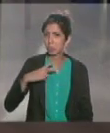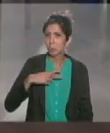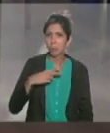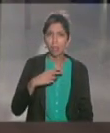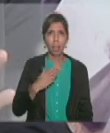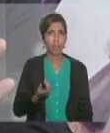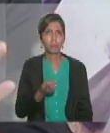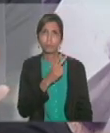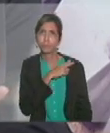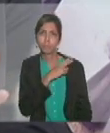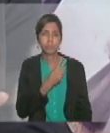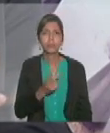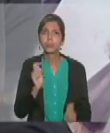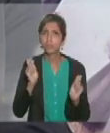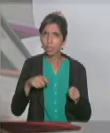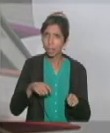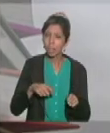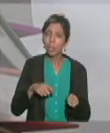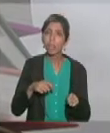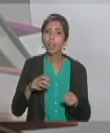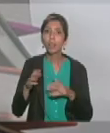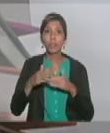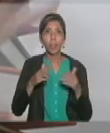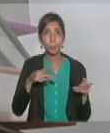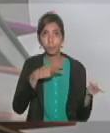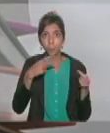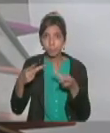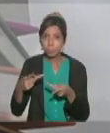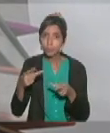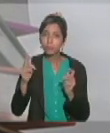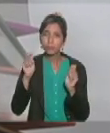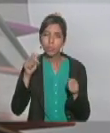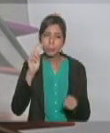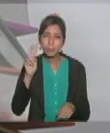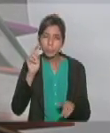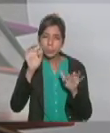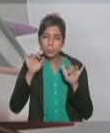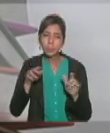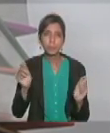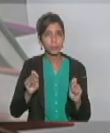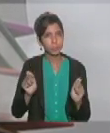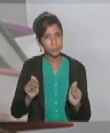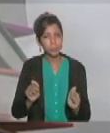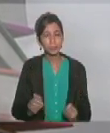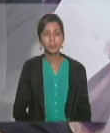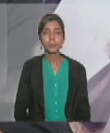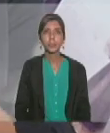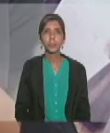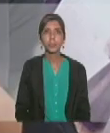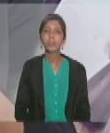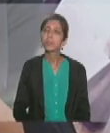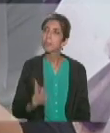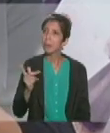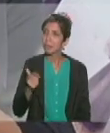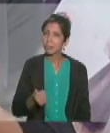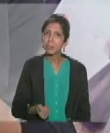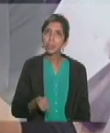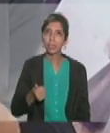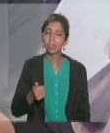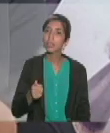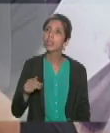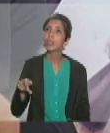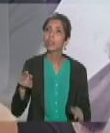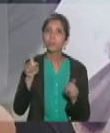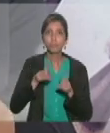também podem acessar. É só entrar como visitante que você pode acessar qualquer coisa na plataforma. Maravilha. Mais uma